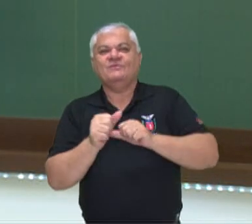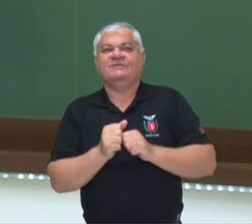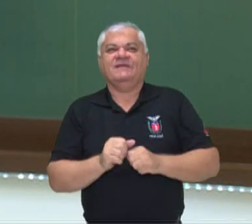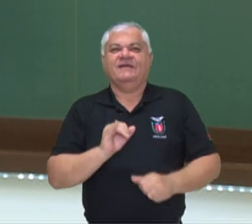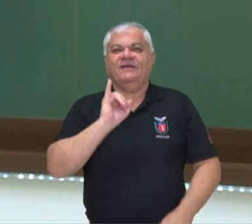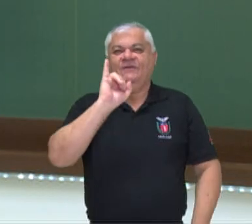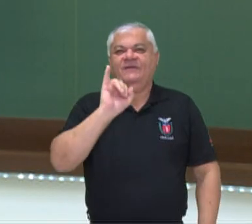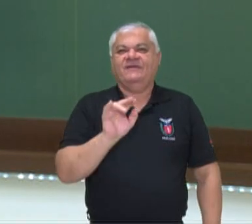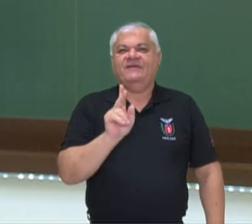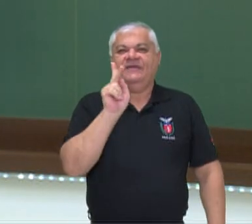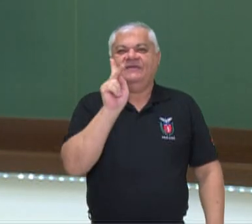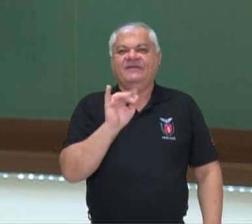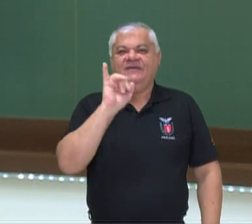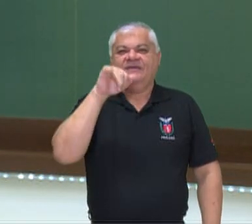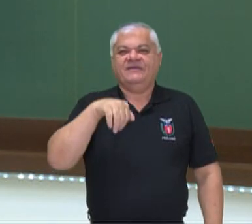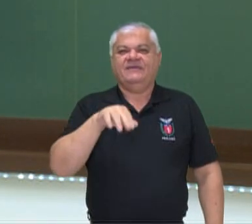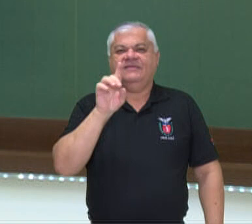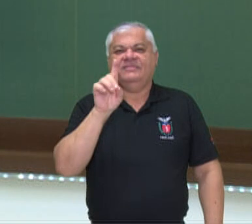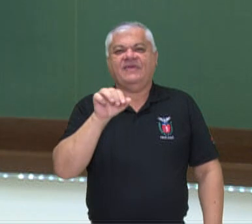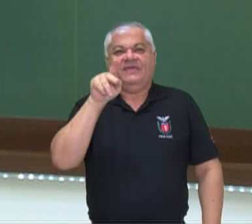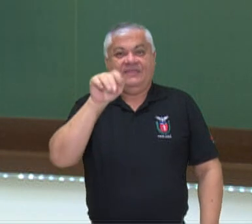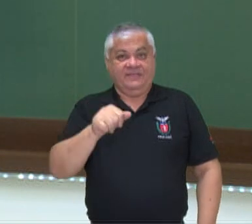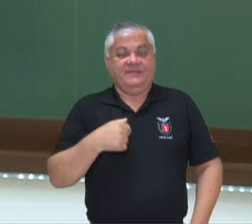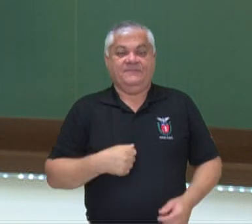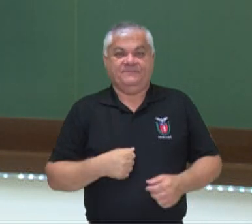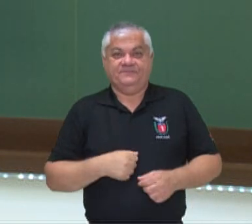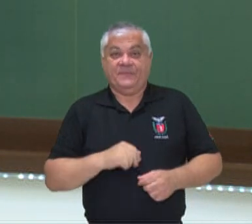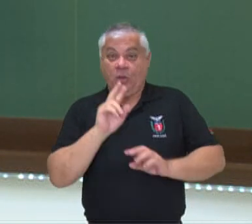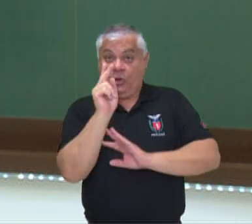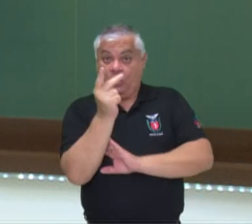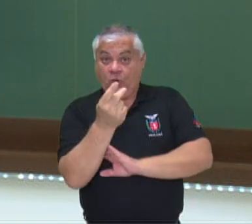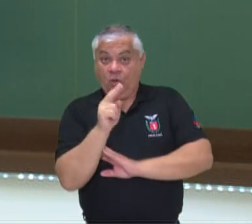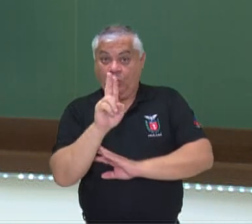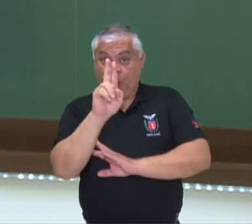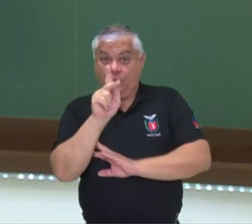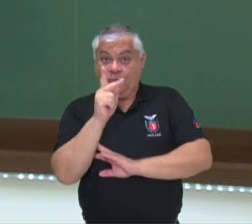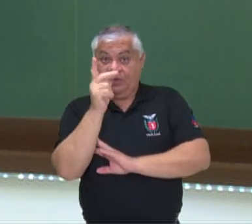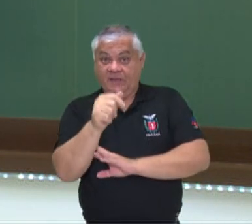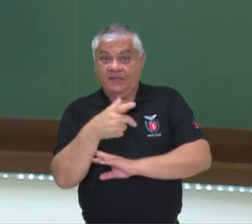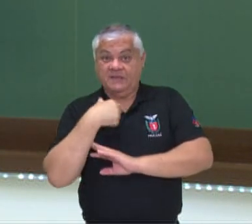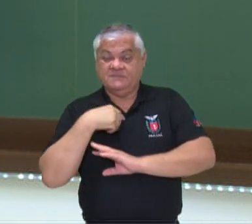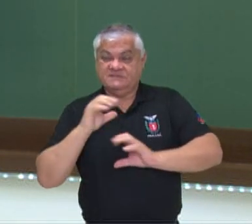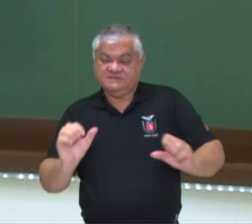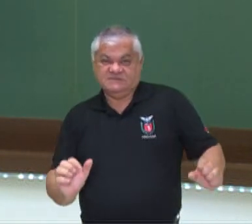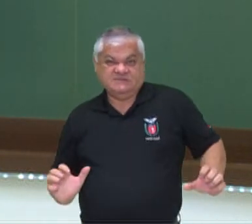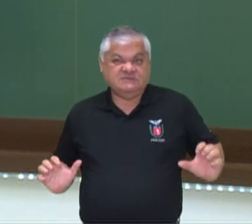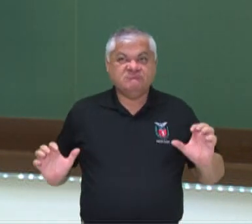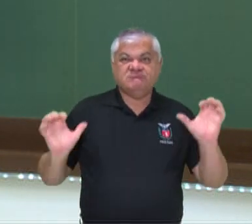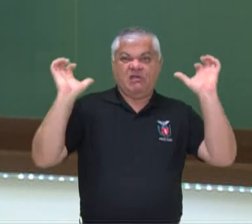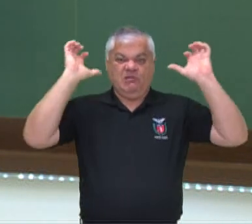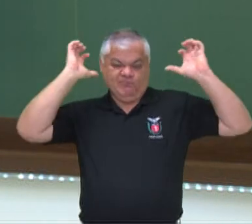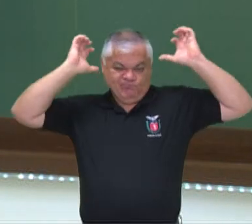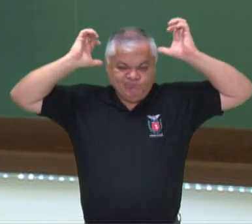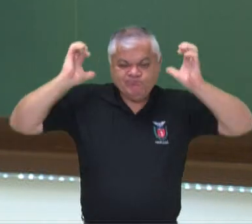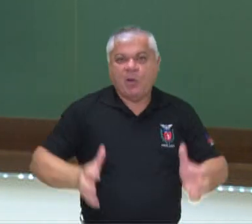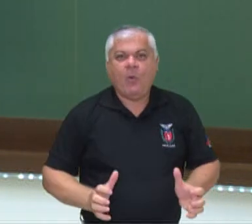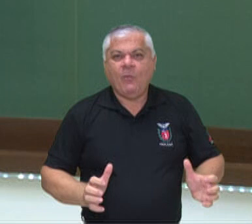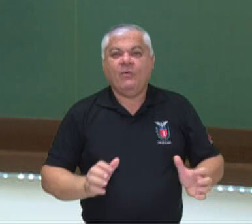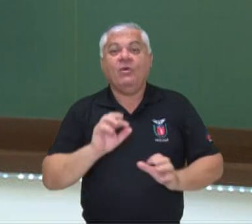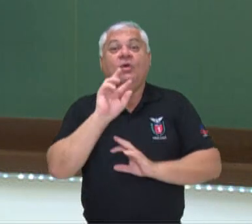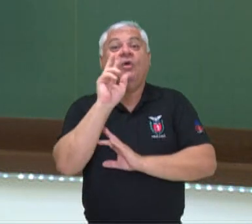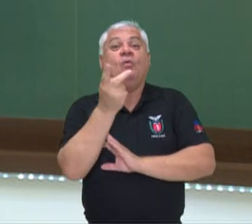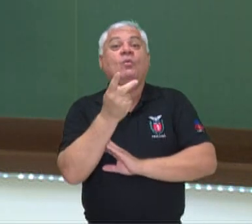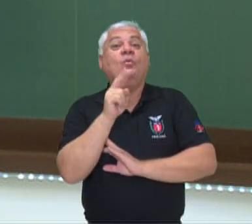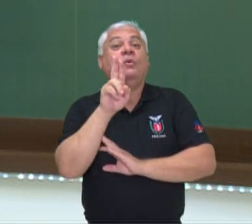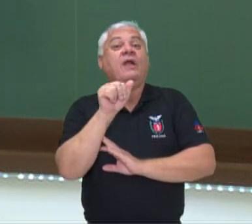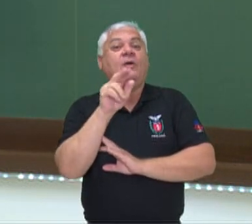o uca-uca, tá? O uca-uca, para vencer, o lutador tem que erguer o oponente e jogar ele no chão. No